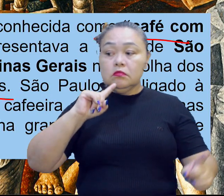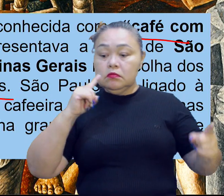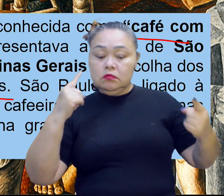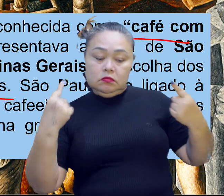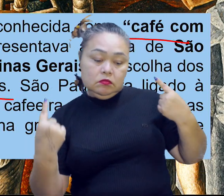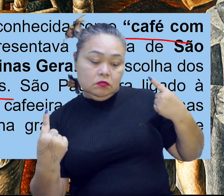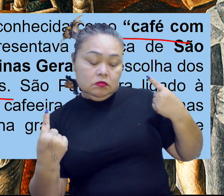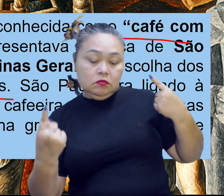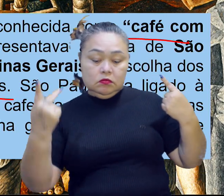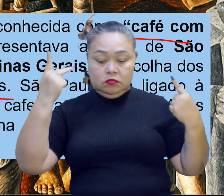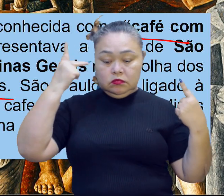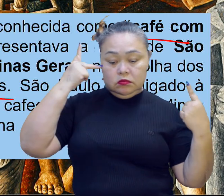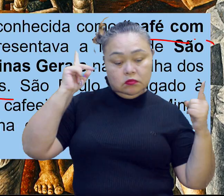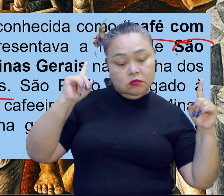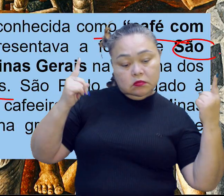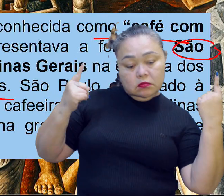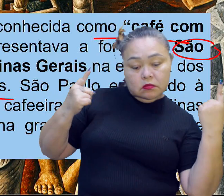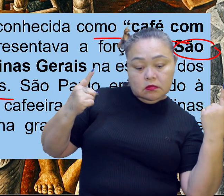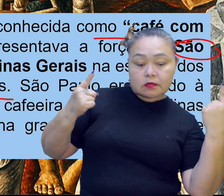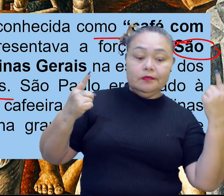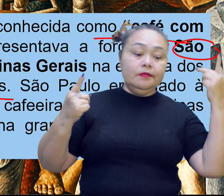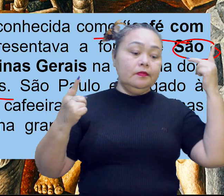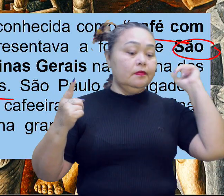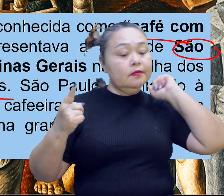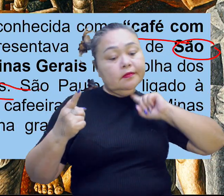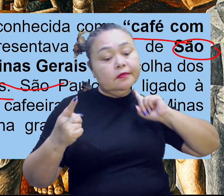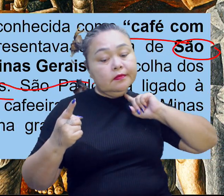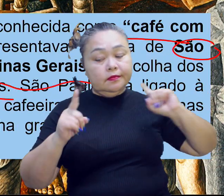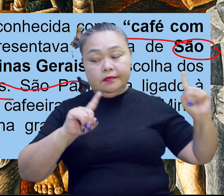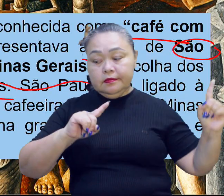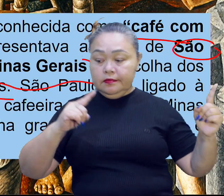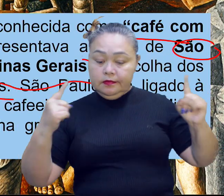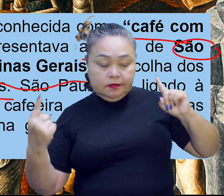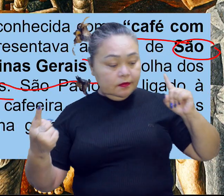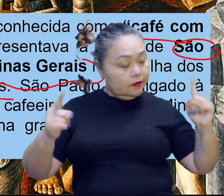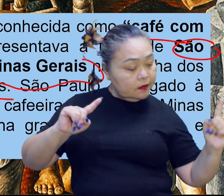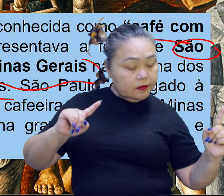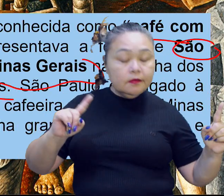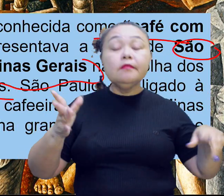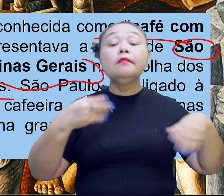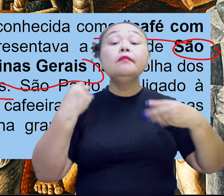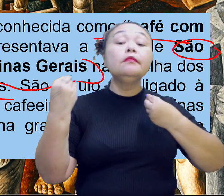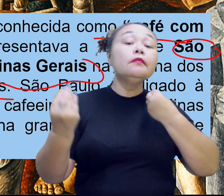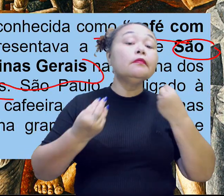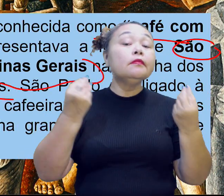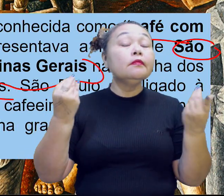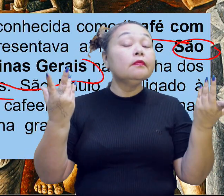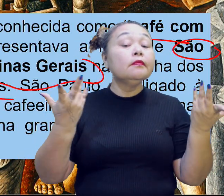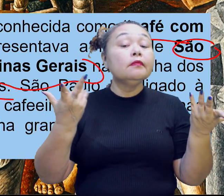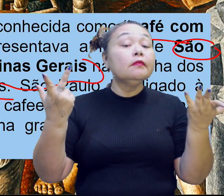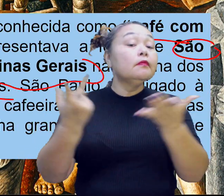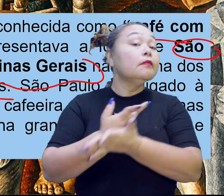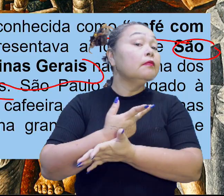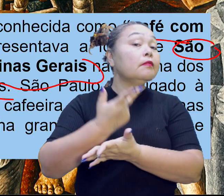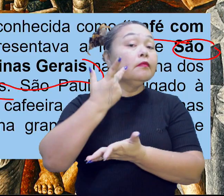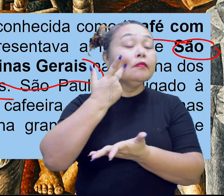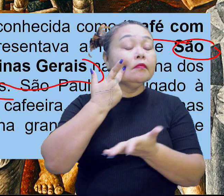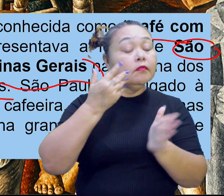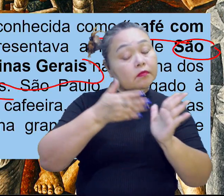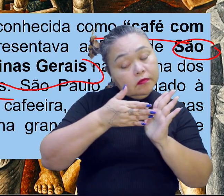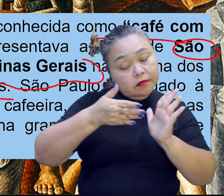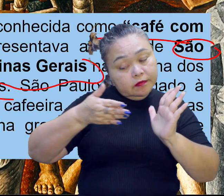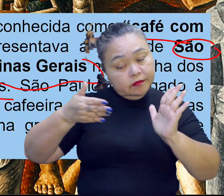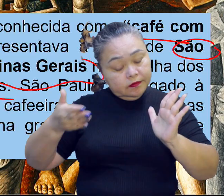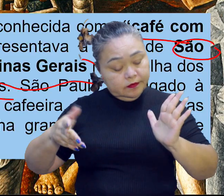revezado entre São Paulo e Minas Gerais. Esse revezamento, como vai funcionar? Um